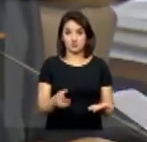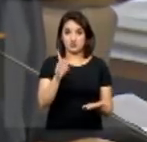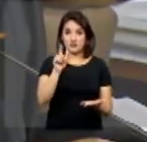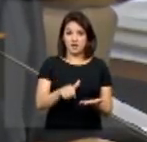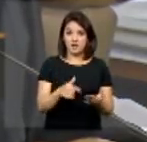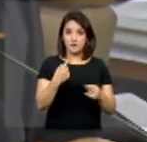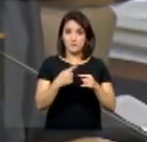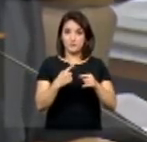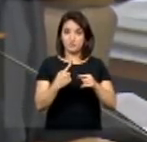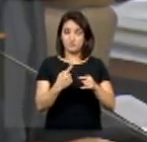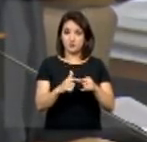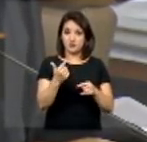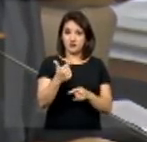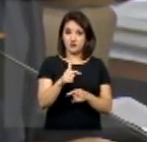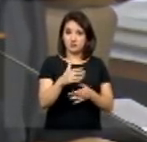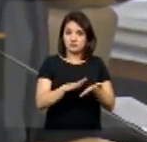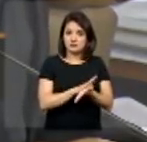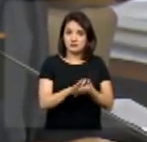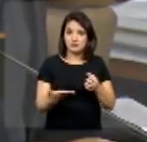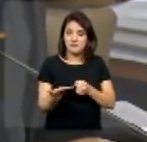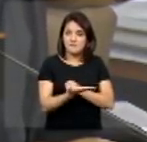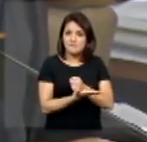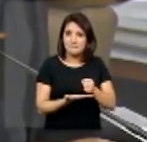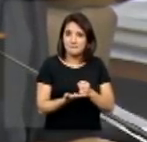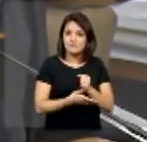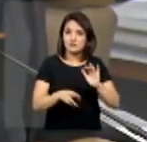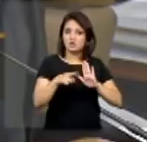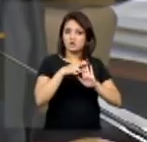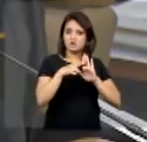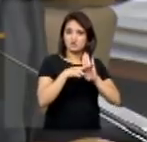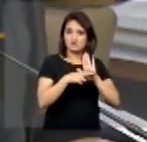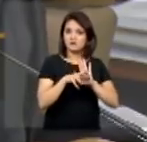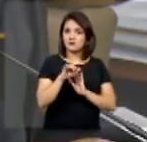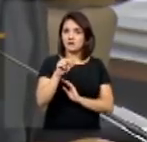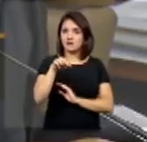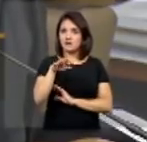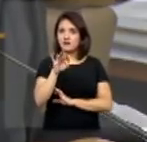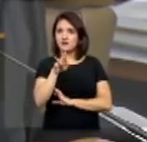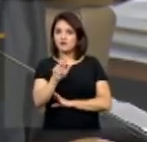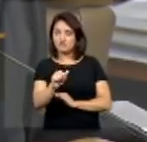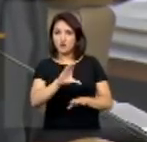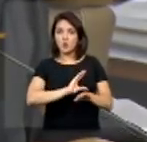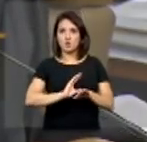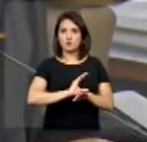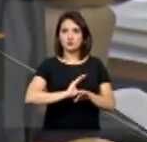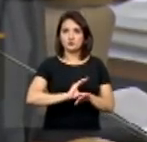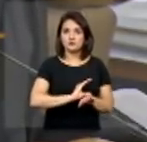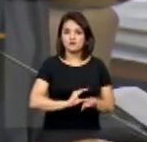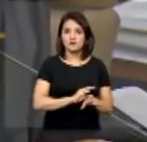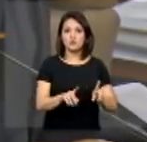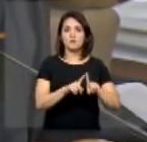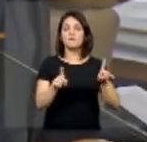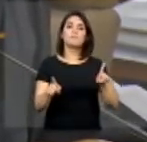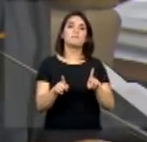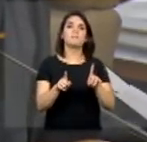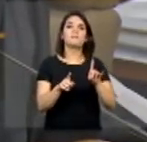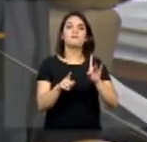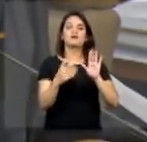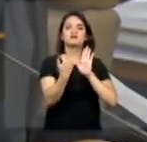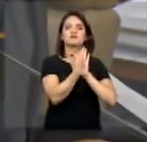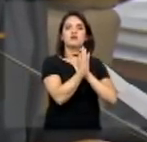de alicerce normativo infraconstitucional expresso a ordem sucessiva de alegações